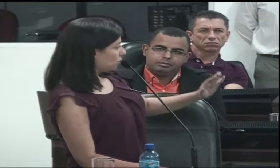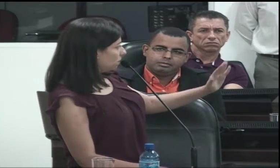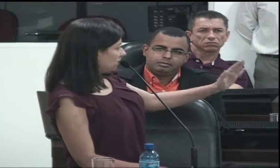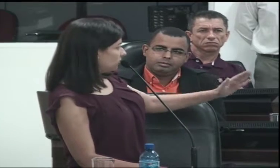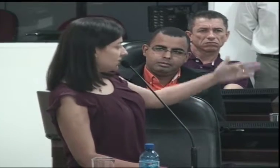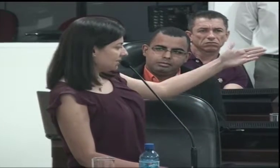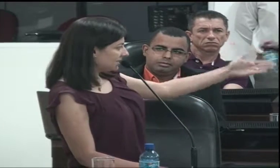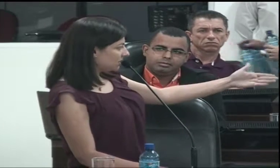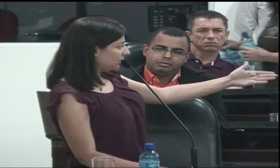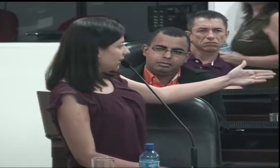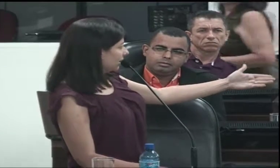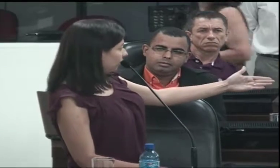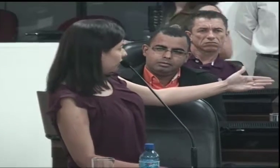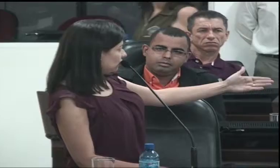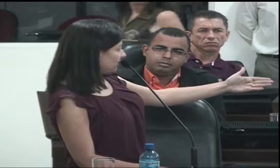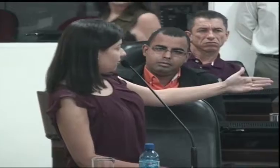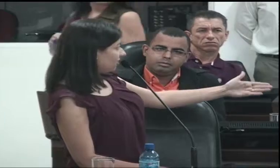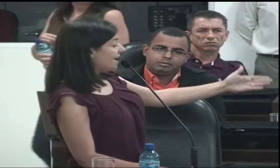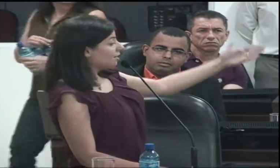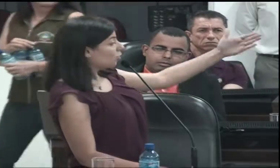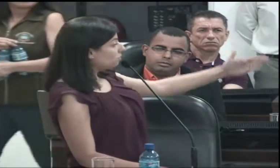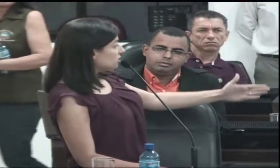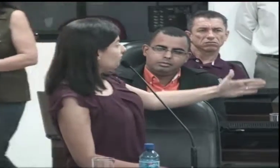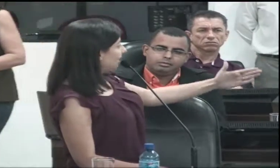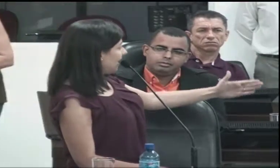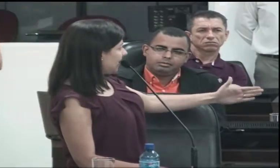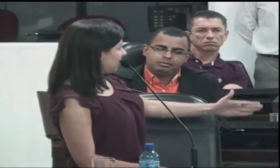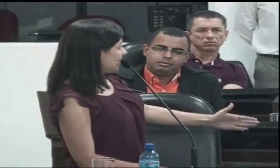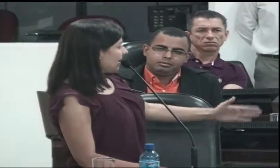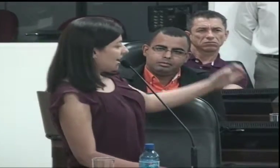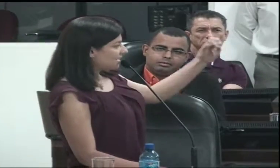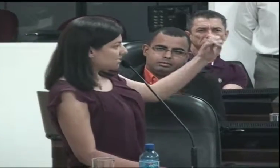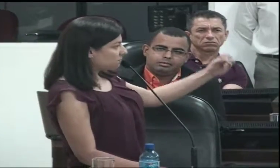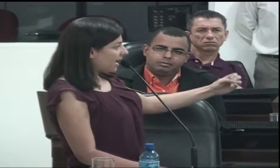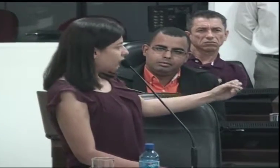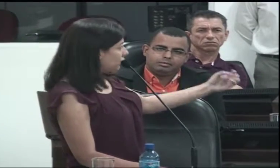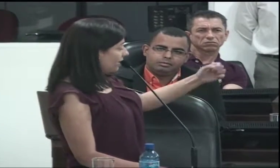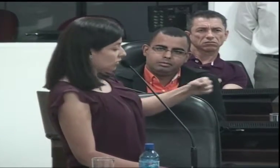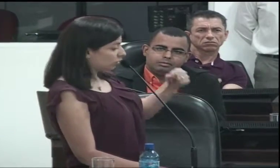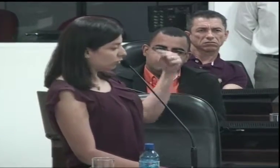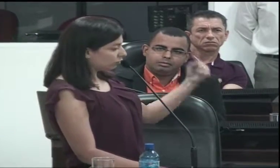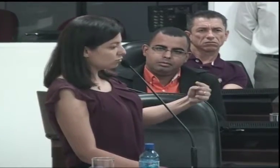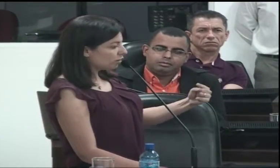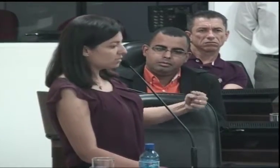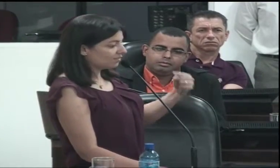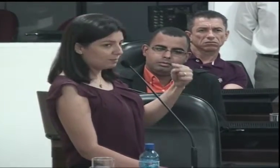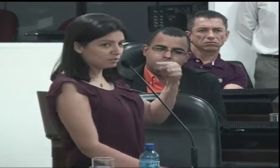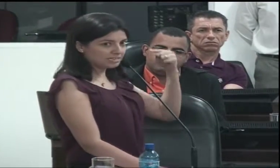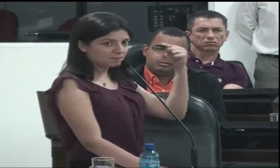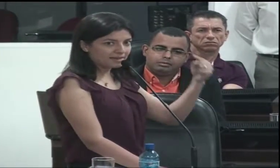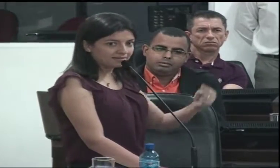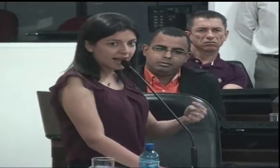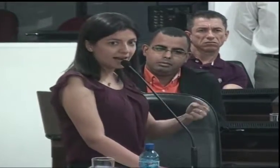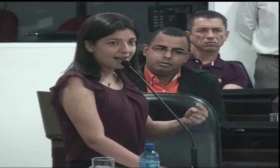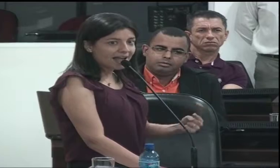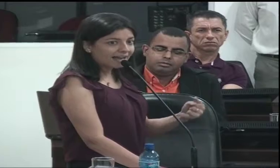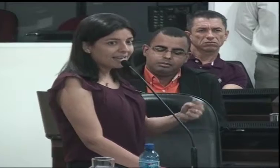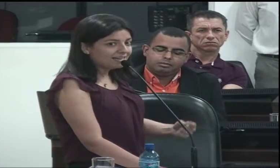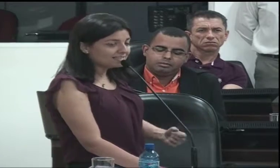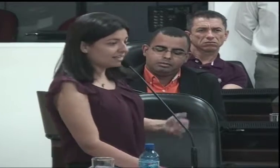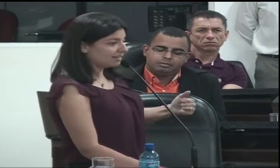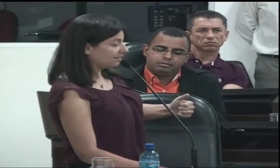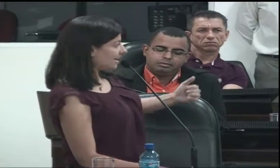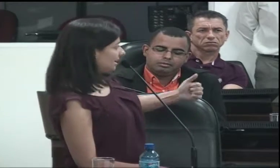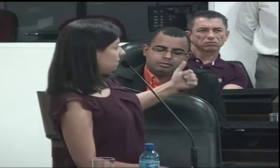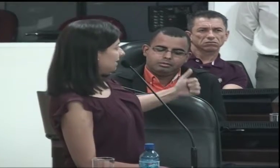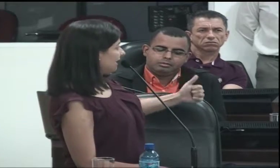não sou um bandista, mas respeito aquele que profetiza essa fé. Como já falei, respeito, e eu acho que todos nós devemos respeitar